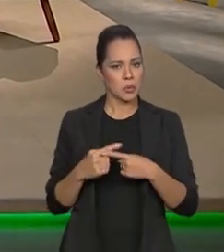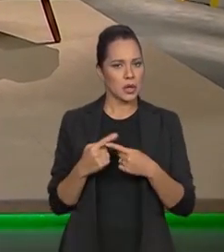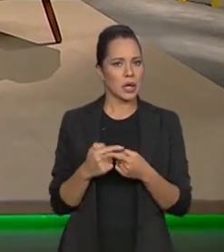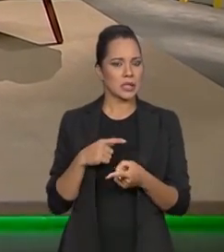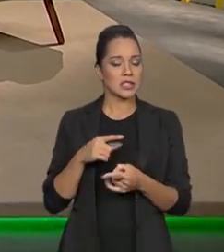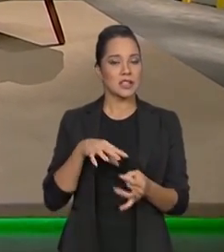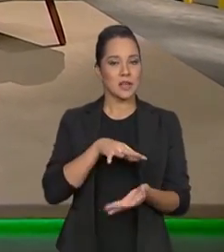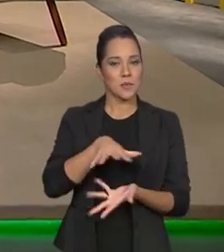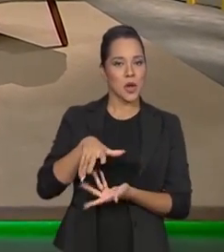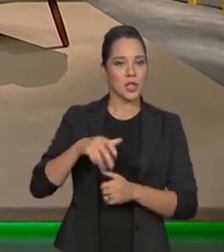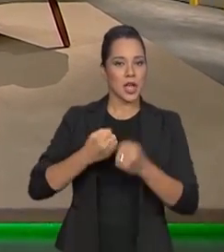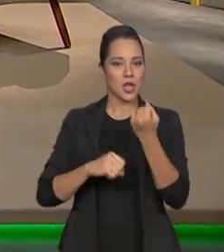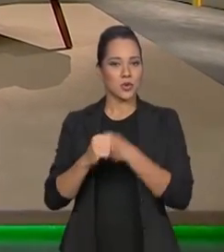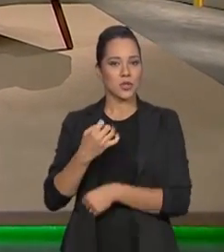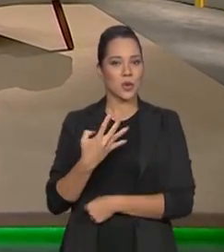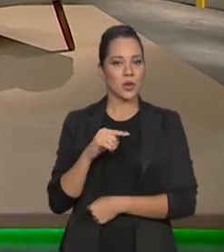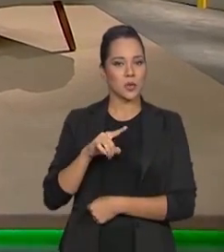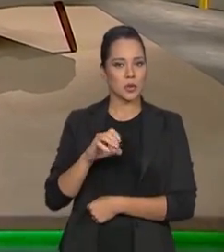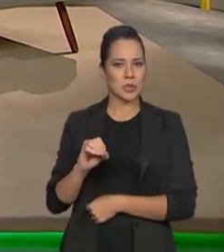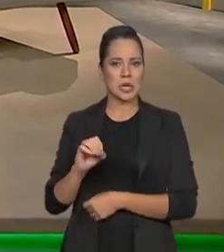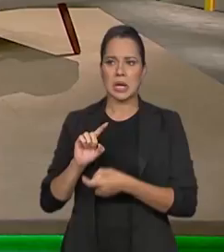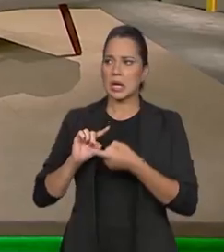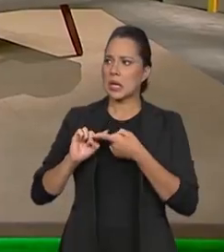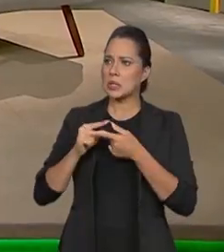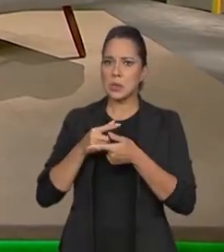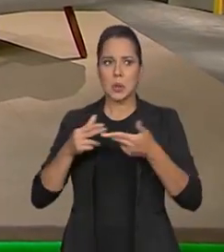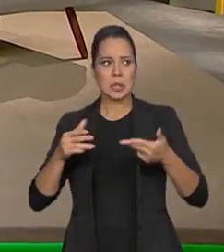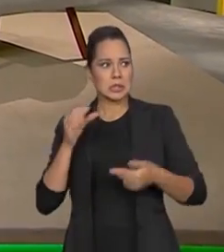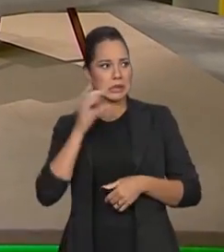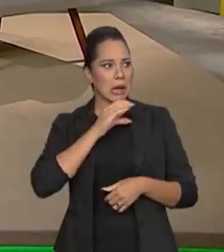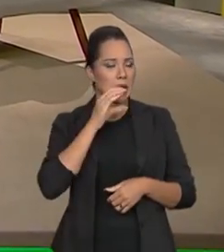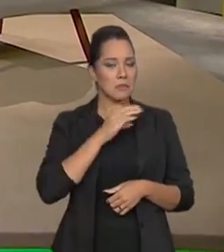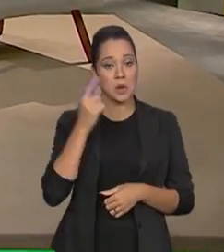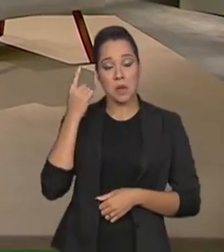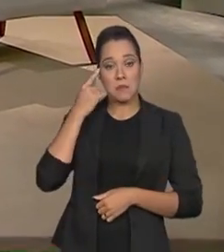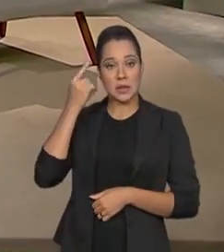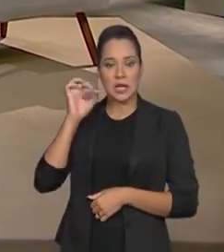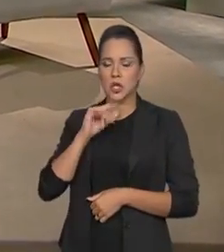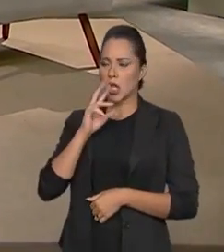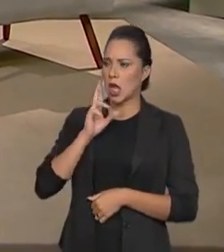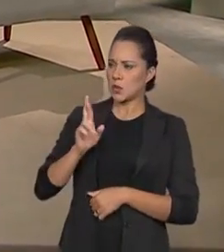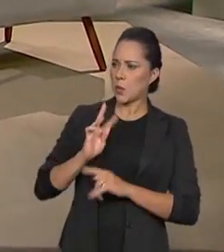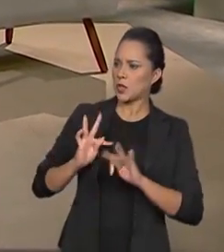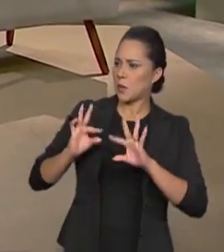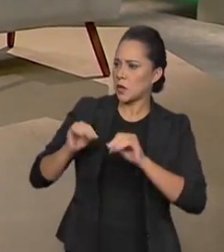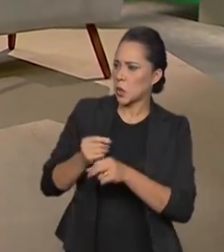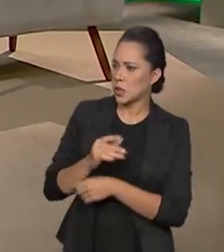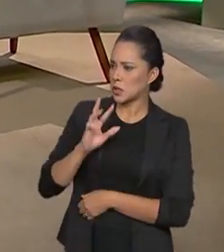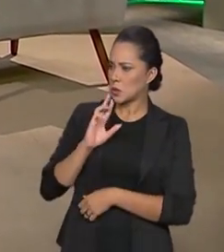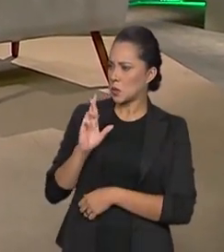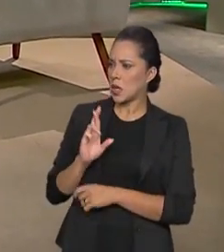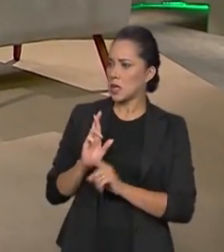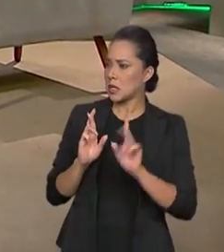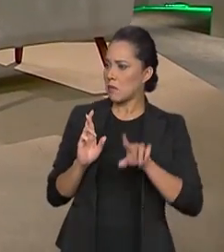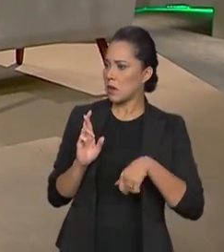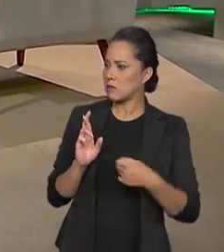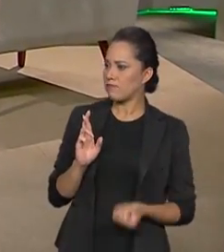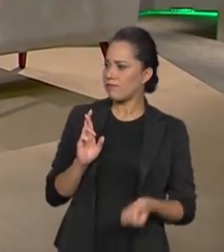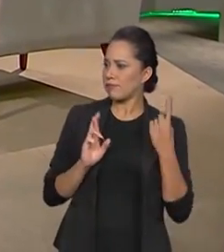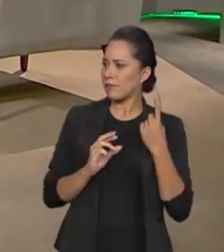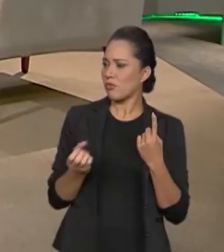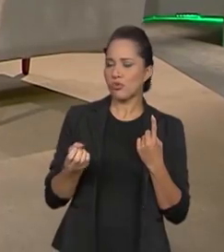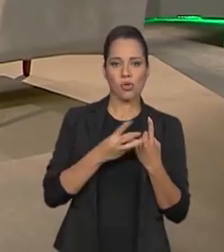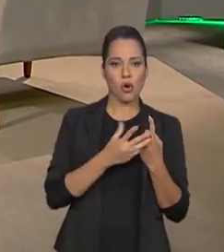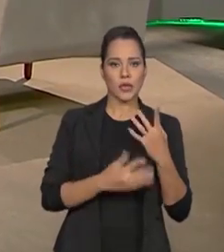no mundo da indústria 4.0 que a coisa muito dinâmica não adianta a gente achar que a gente tem a resposta para todas as soluções se de uma hora para outra